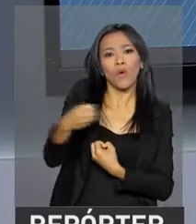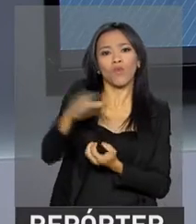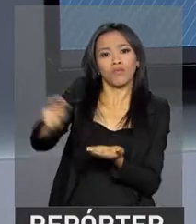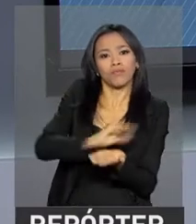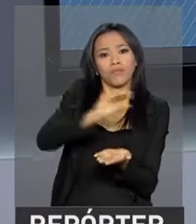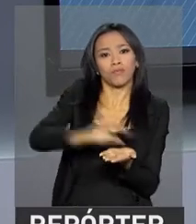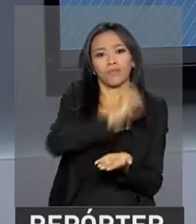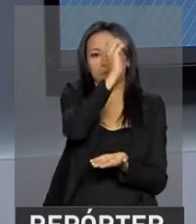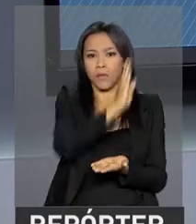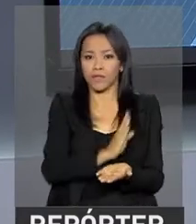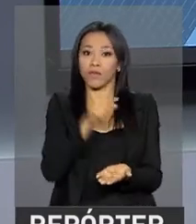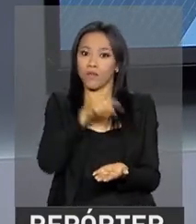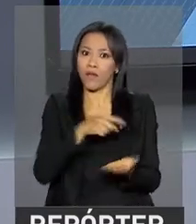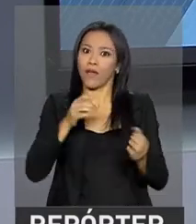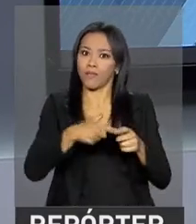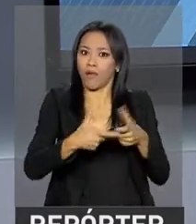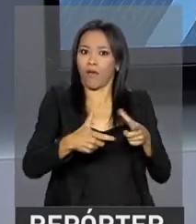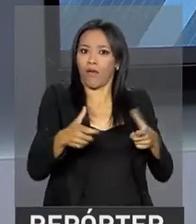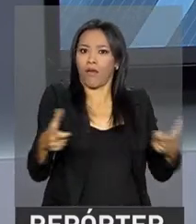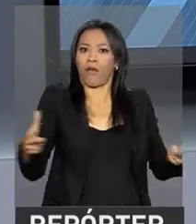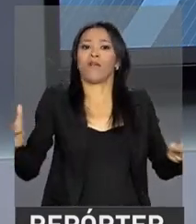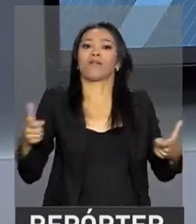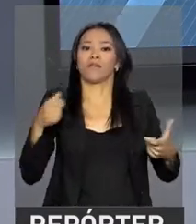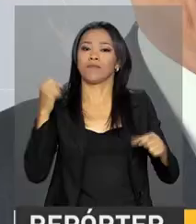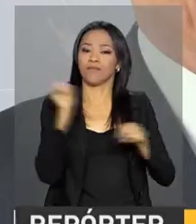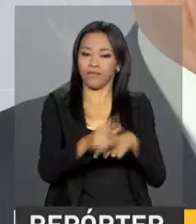vão ajudar a gerar mais empregos aqui.